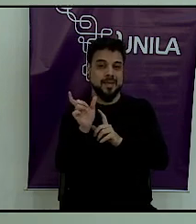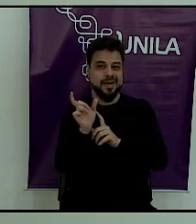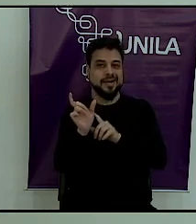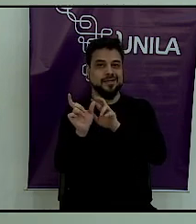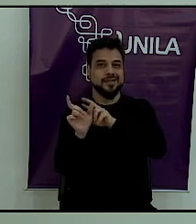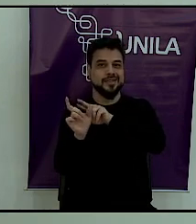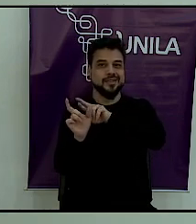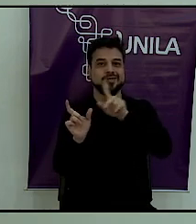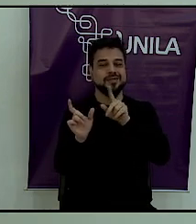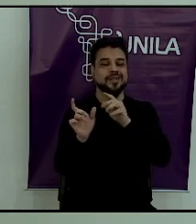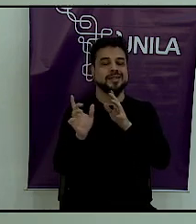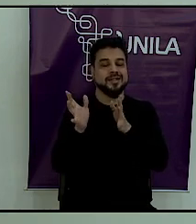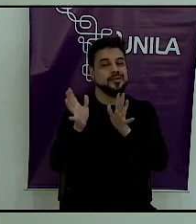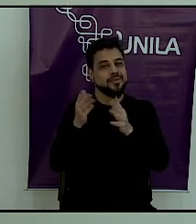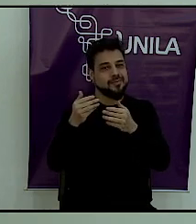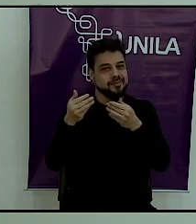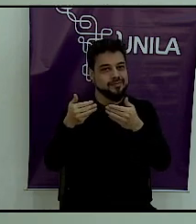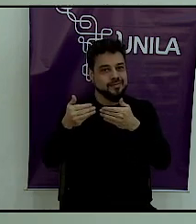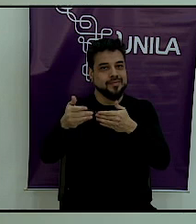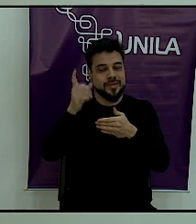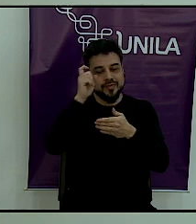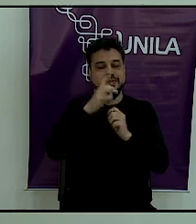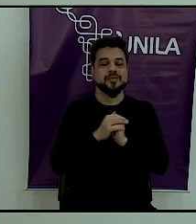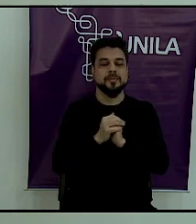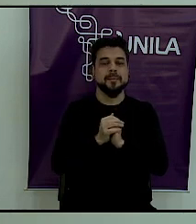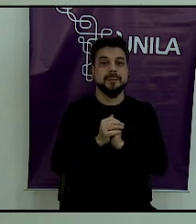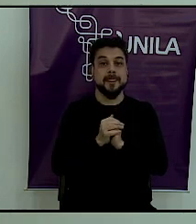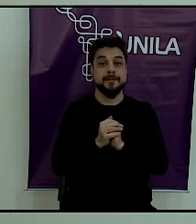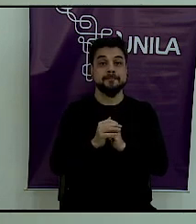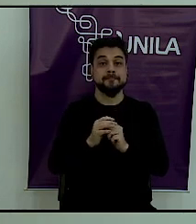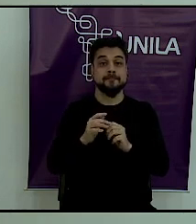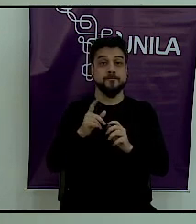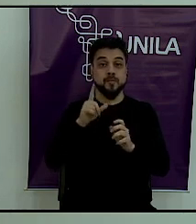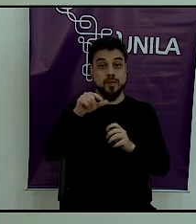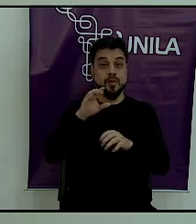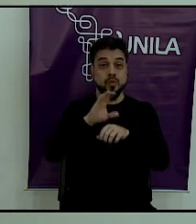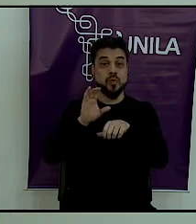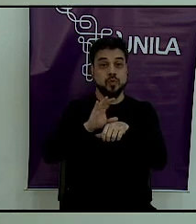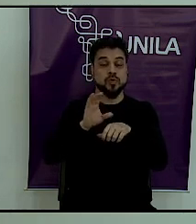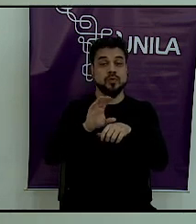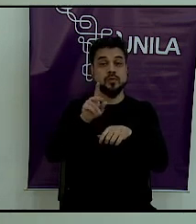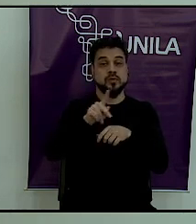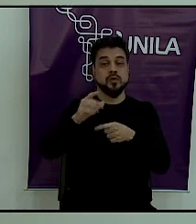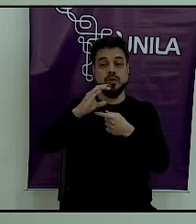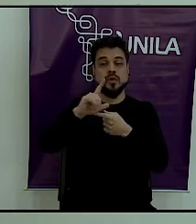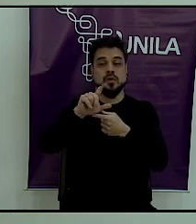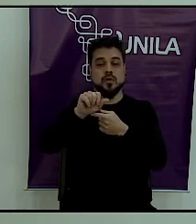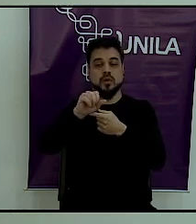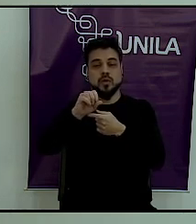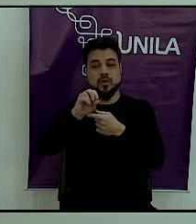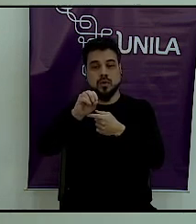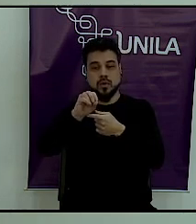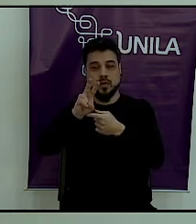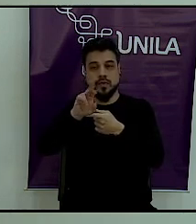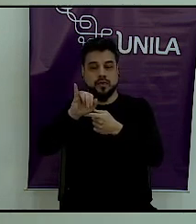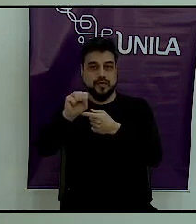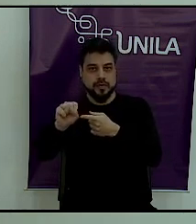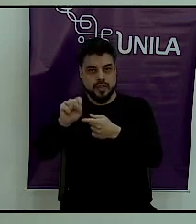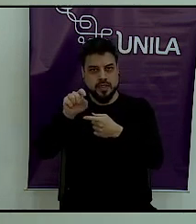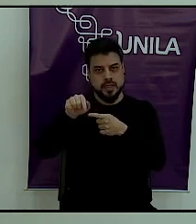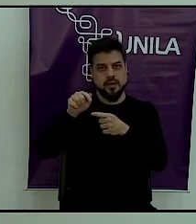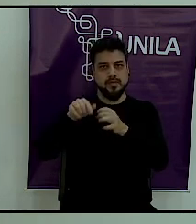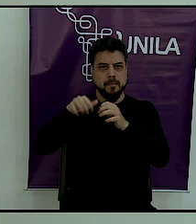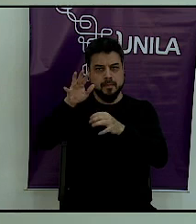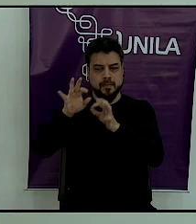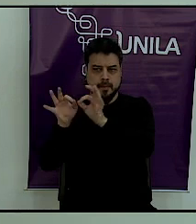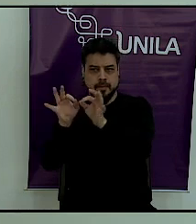aprendendo. Esse curso é coordenado pelo professor Clóvis Bringuete, e ele é o principal articulador dessa